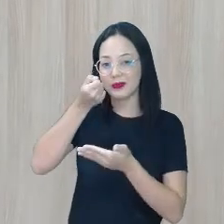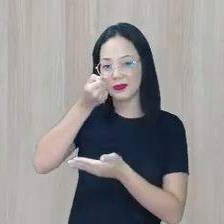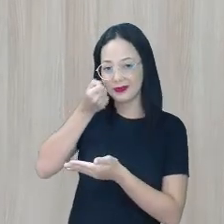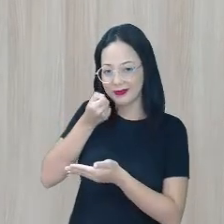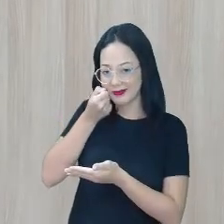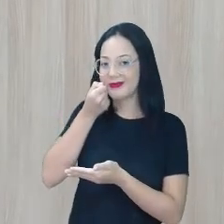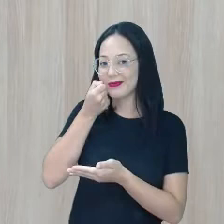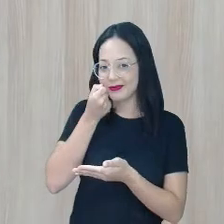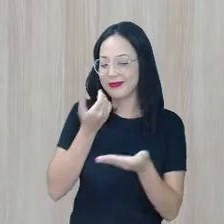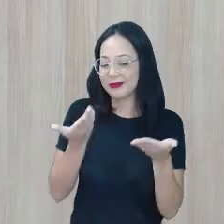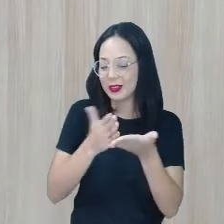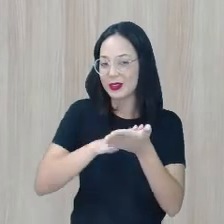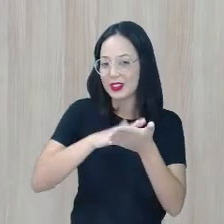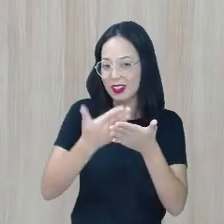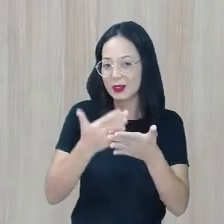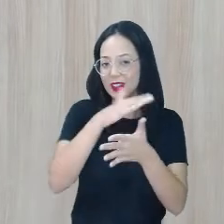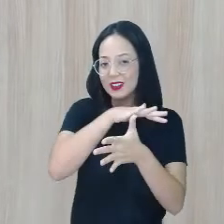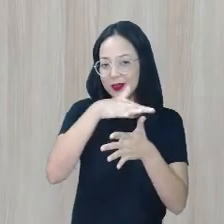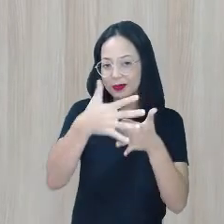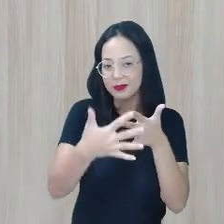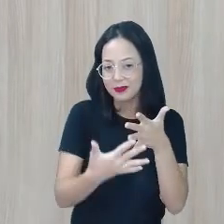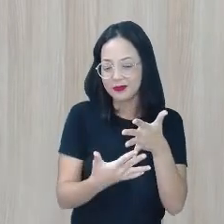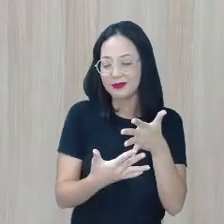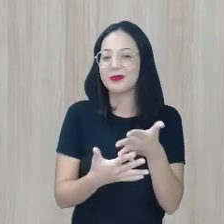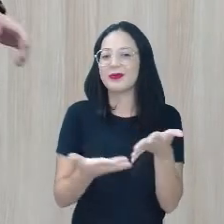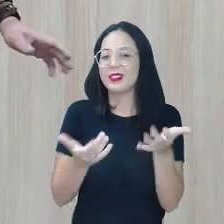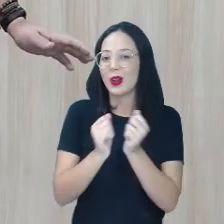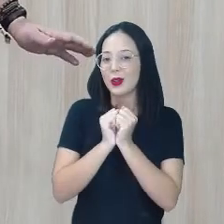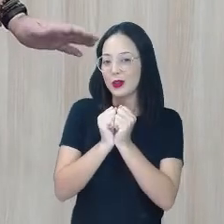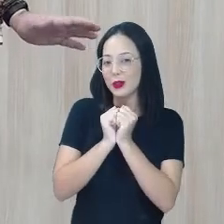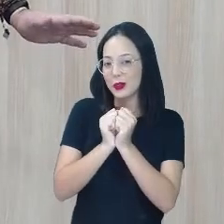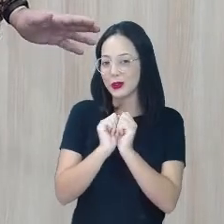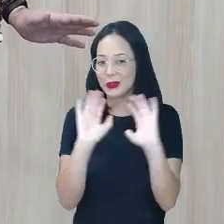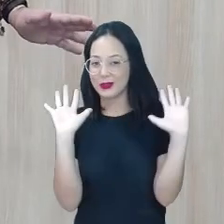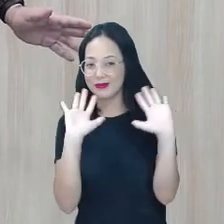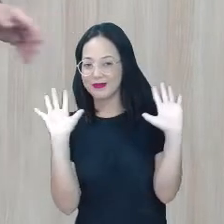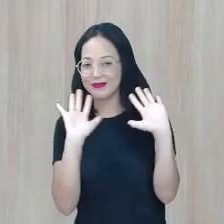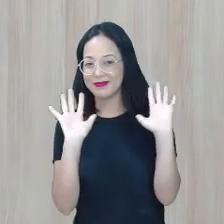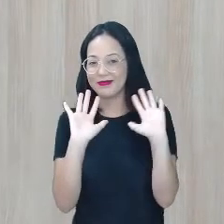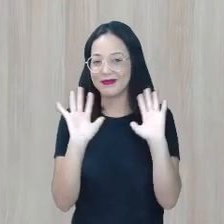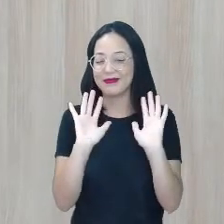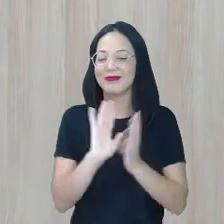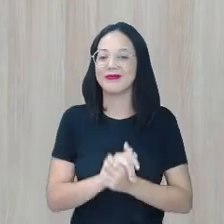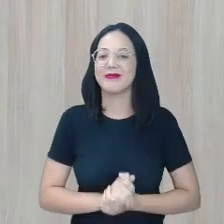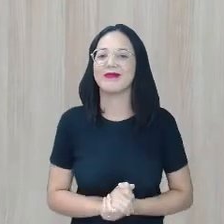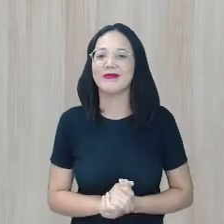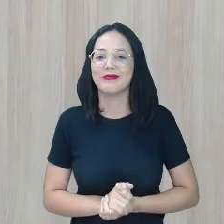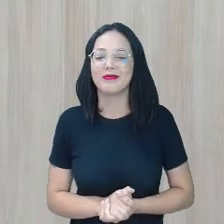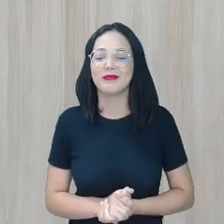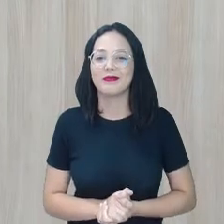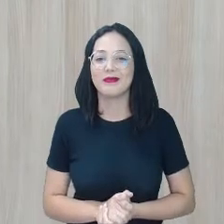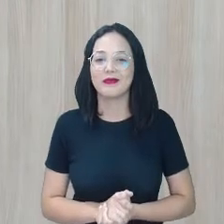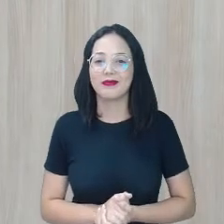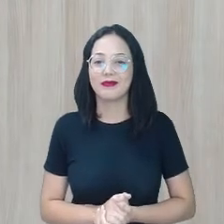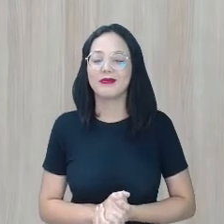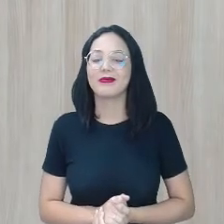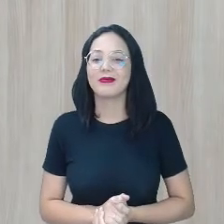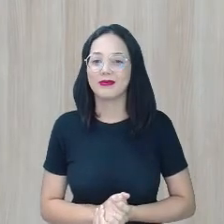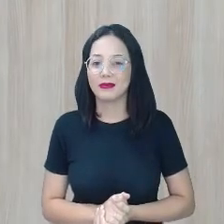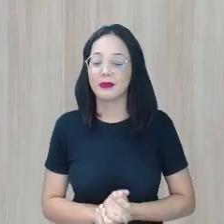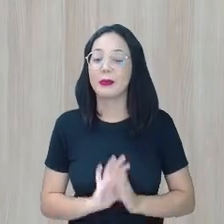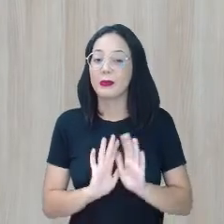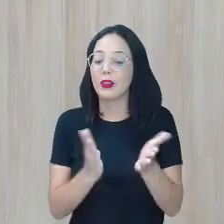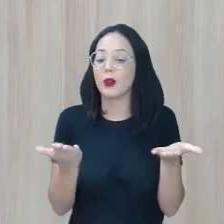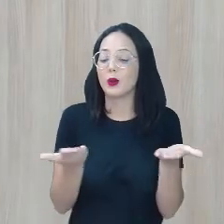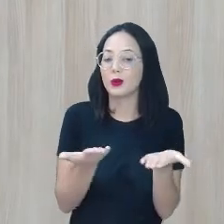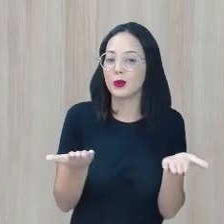Adriele, nossa intérprete de Libras. Ela está aqui no cantinho, tchauzinho aí, ó, Adriele, para o pessoal, isso aí. Então,